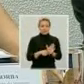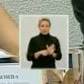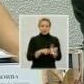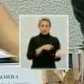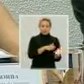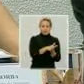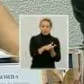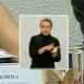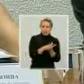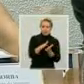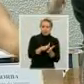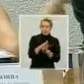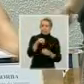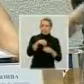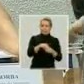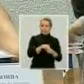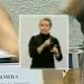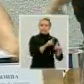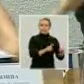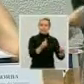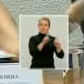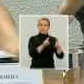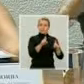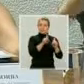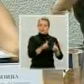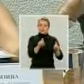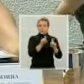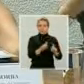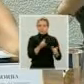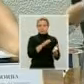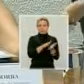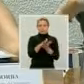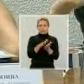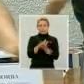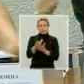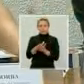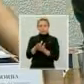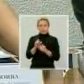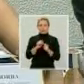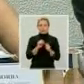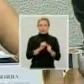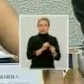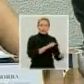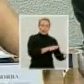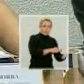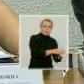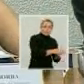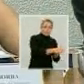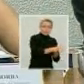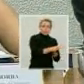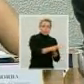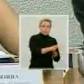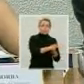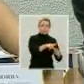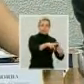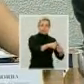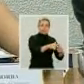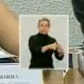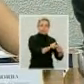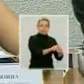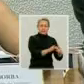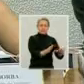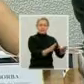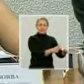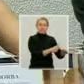nas impressoras computadorizadas. Então, no lugar de investirmos em placas de alumínio, era mais viável você imprimir